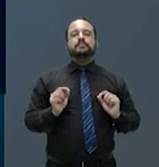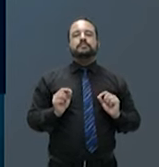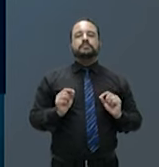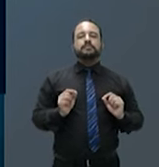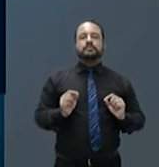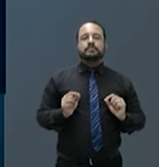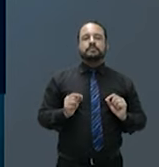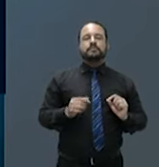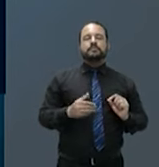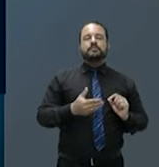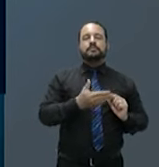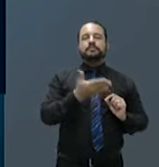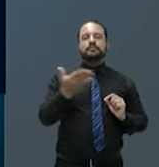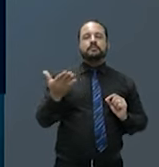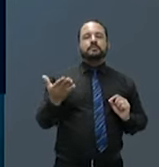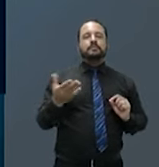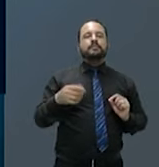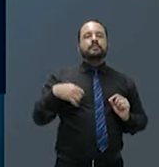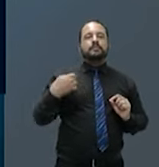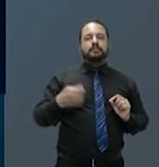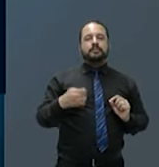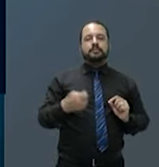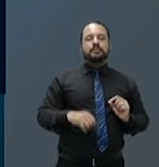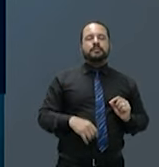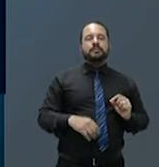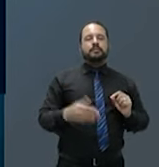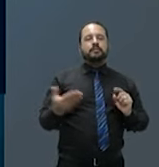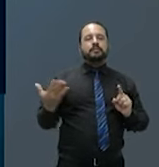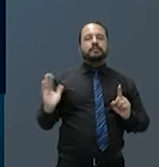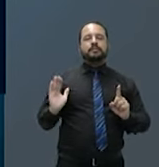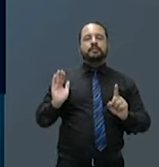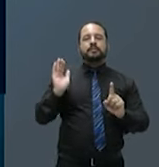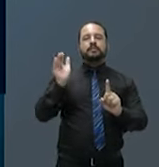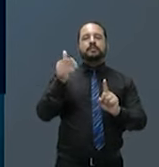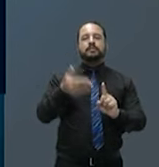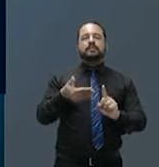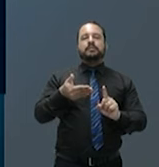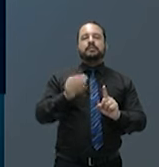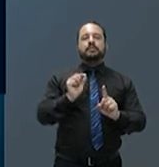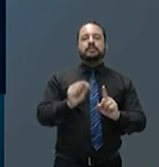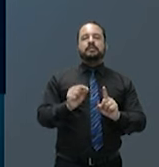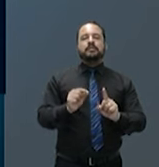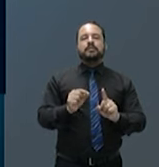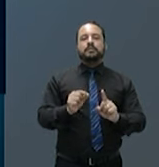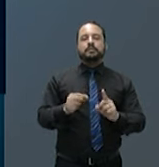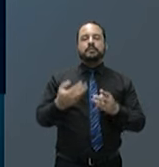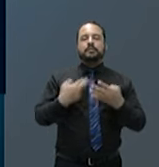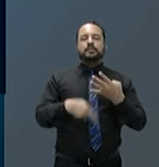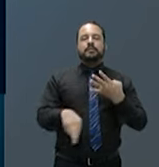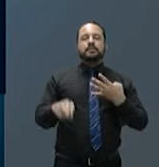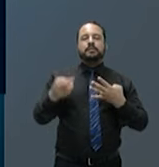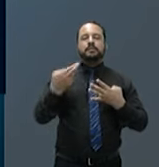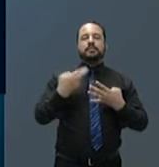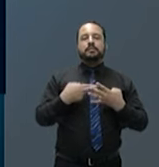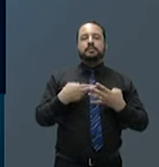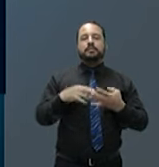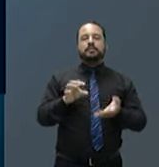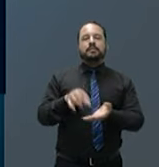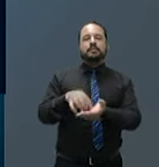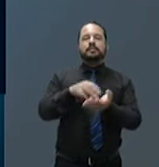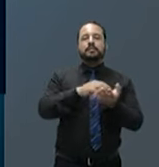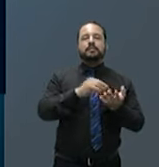que atentemos para o aspecto de que a parte que vem com recurso a um órgão